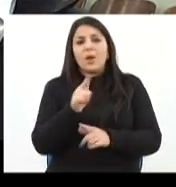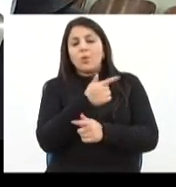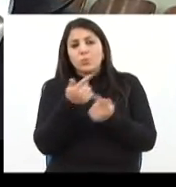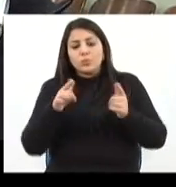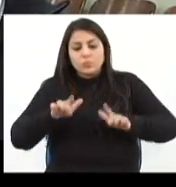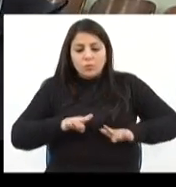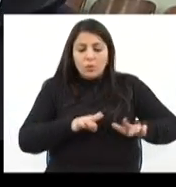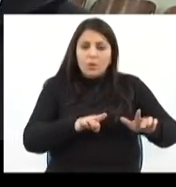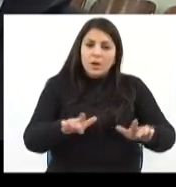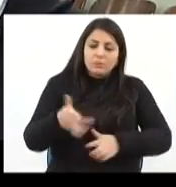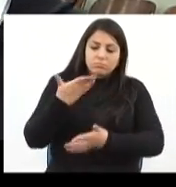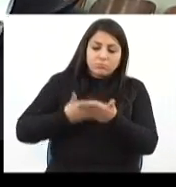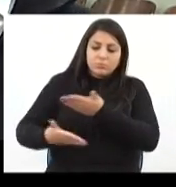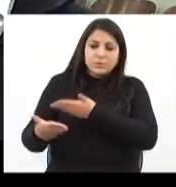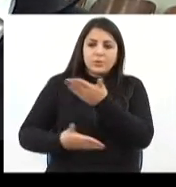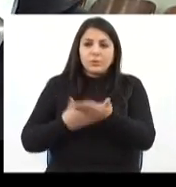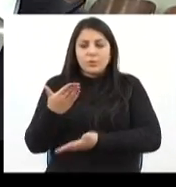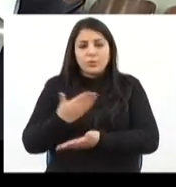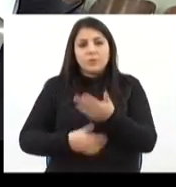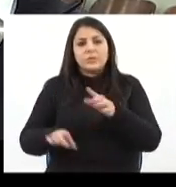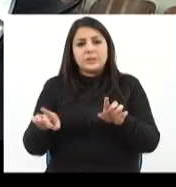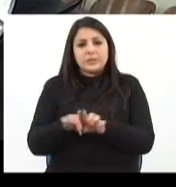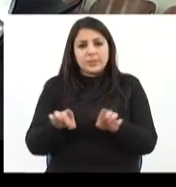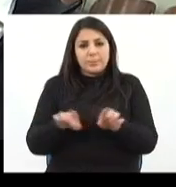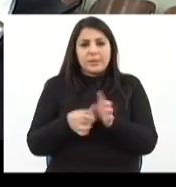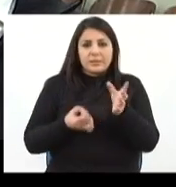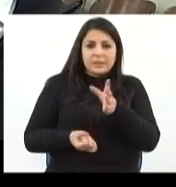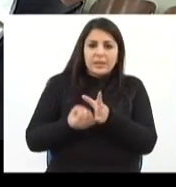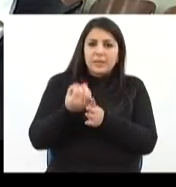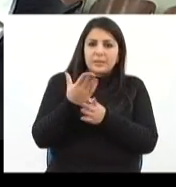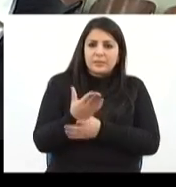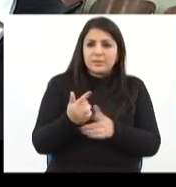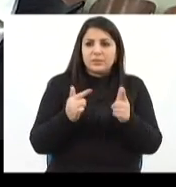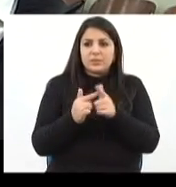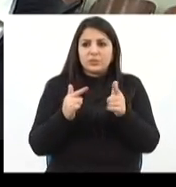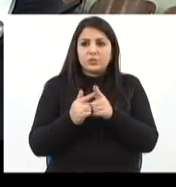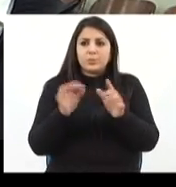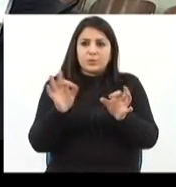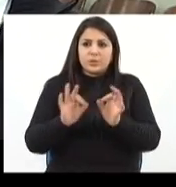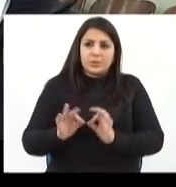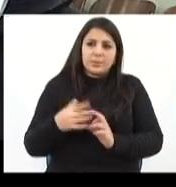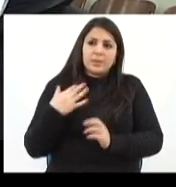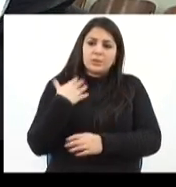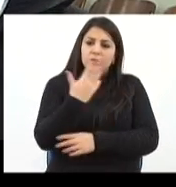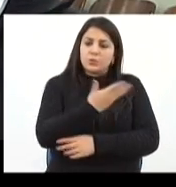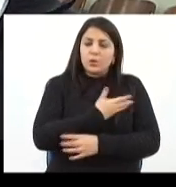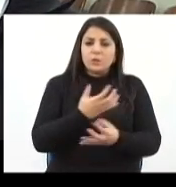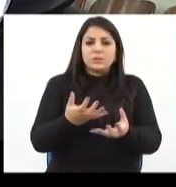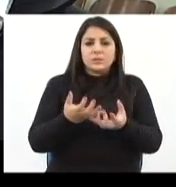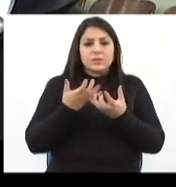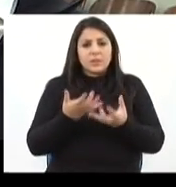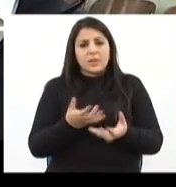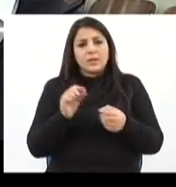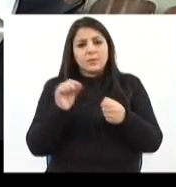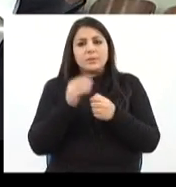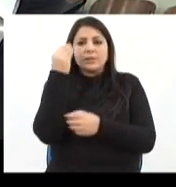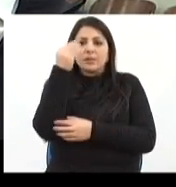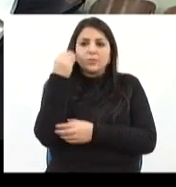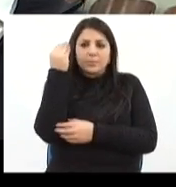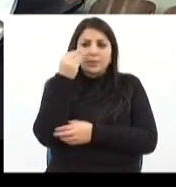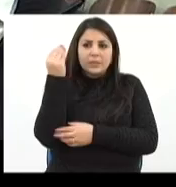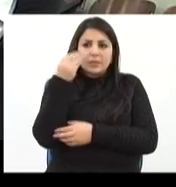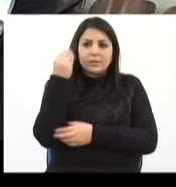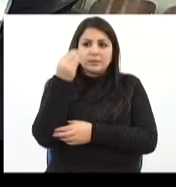alguns espaços e instituições envolvidas na execução desse tipo de programa. Então nós queremos nos valer